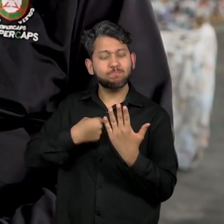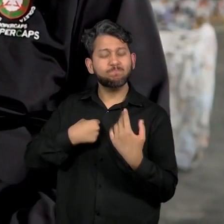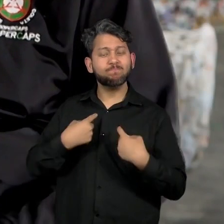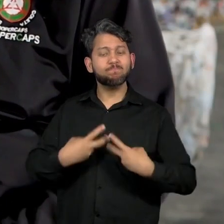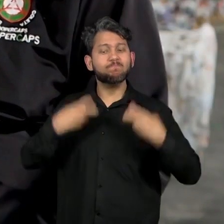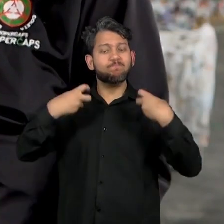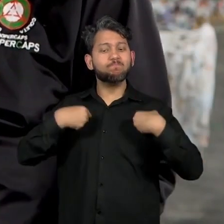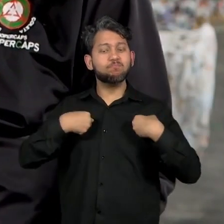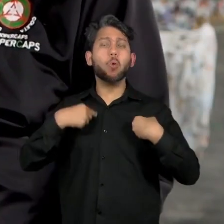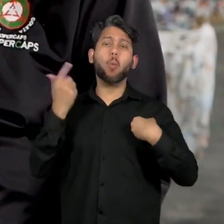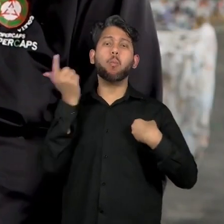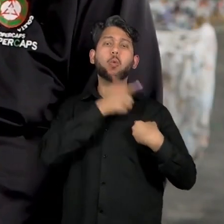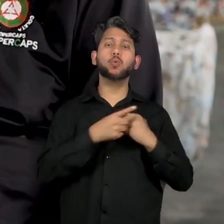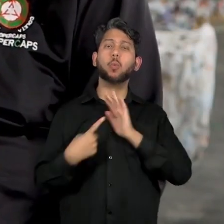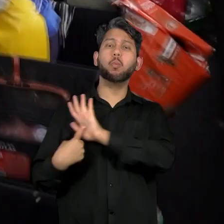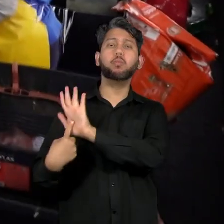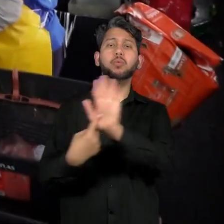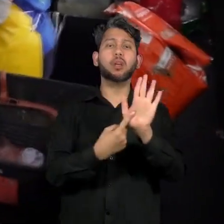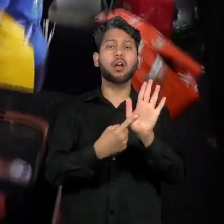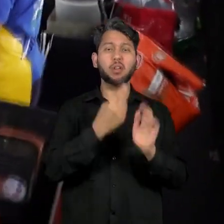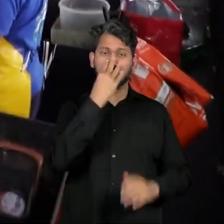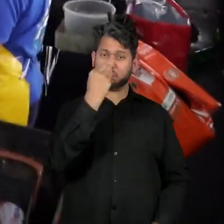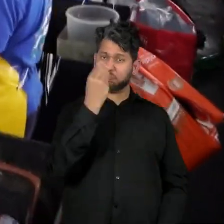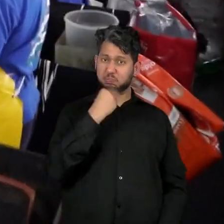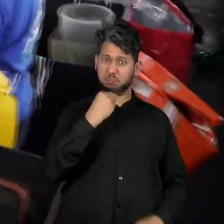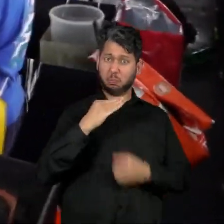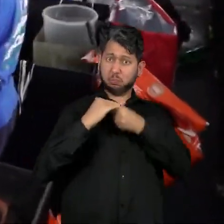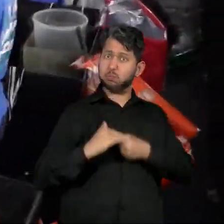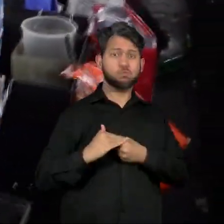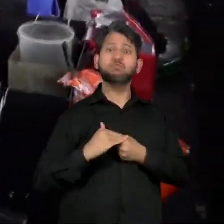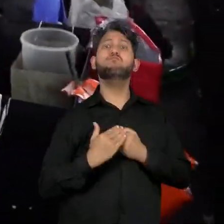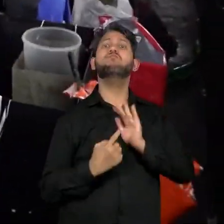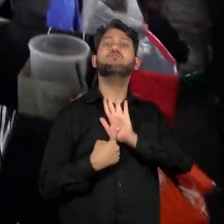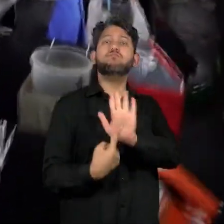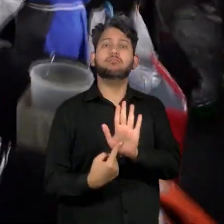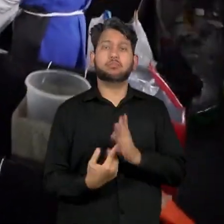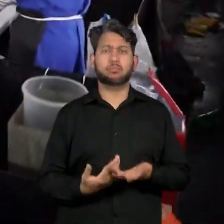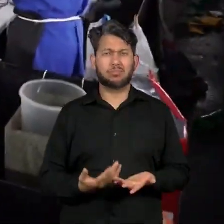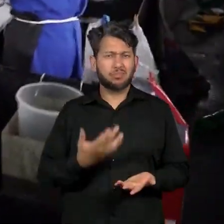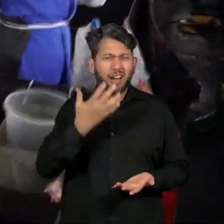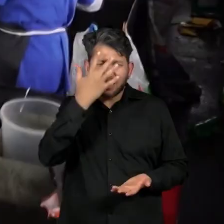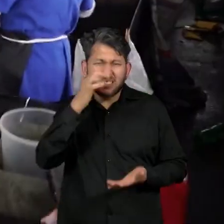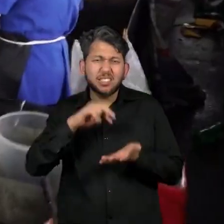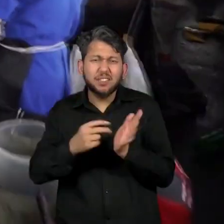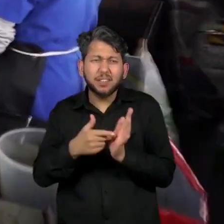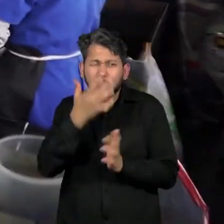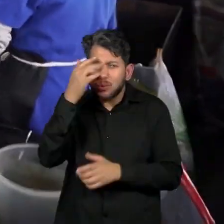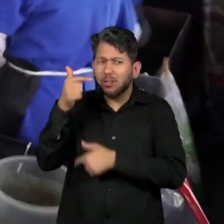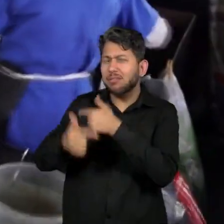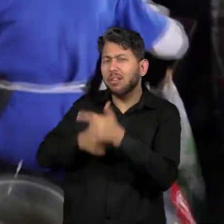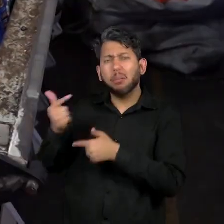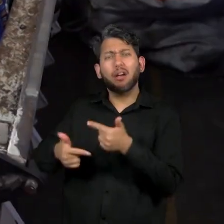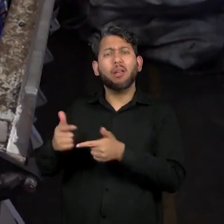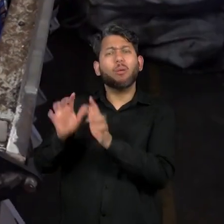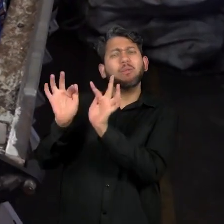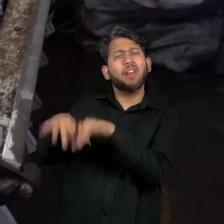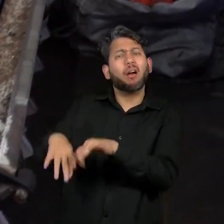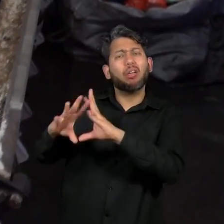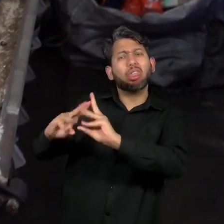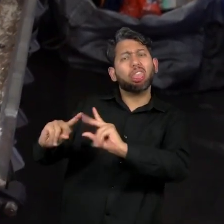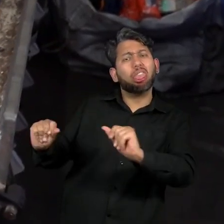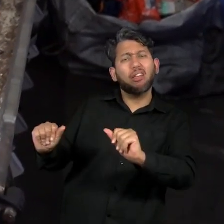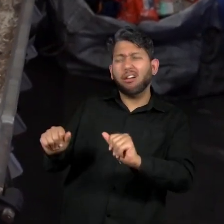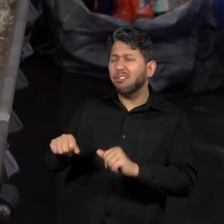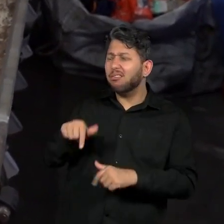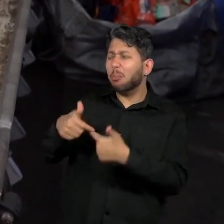pudéssemos dar visibilidade aos invisíveis. Aqui não é o fim de linha para ninguém, não. Aqui é o recomeço de muitas vidas. Porque antes de eu